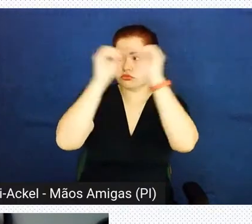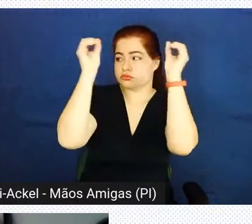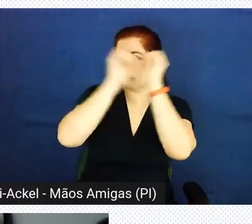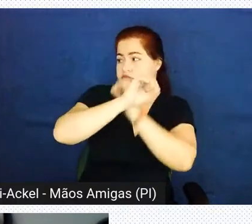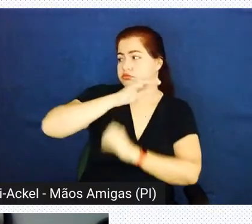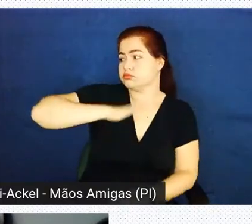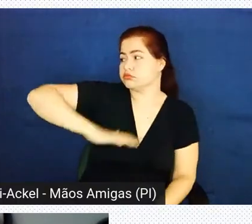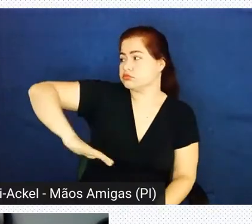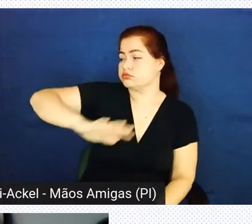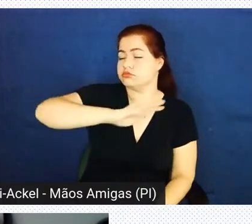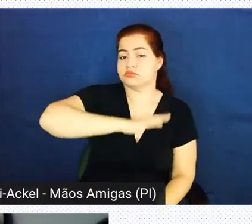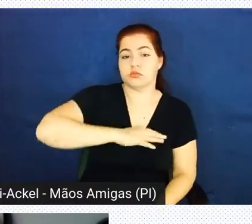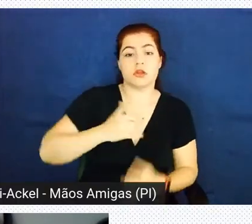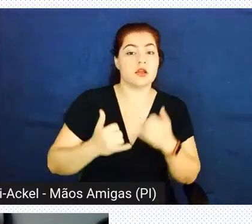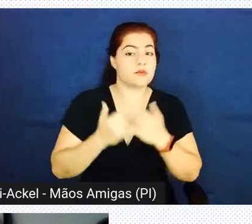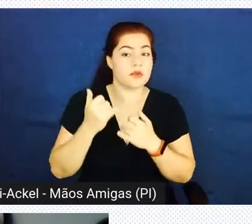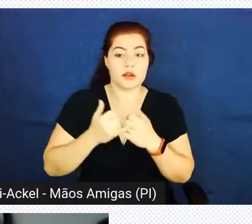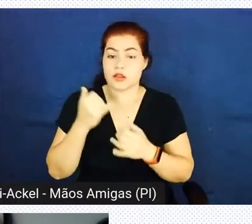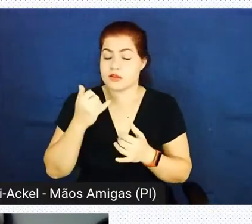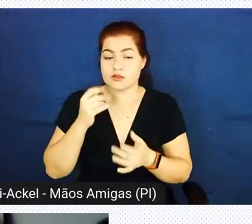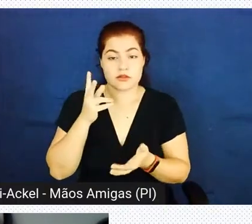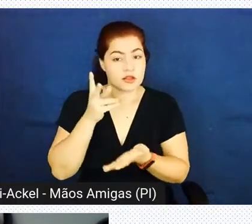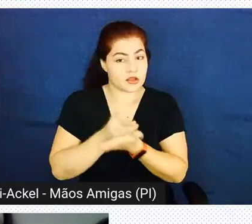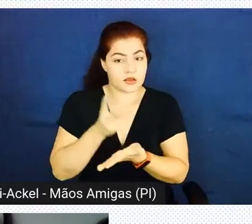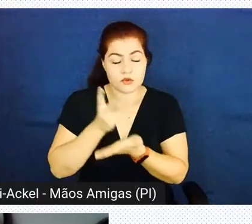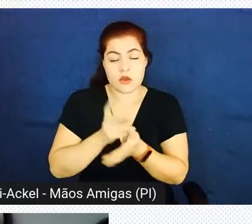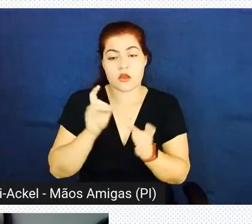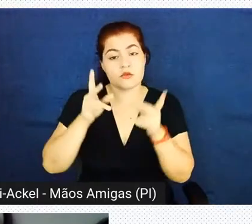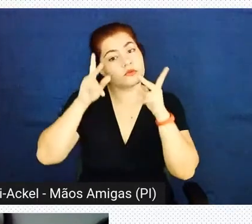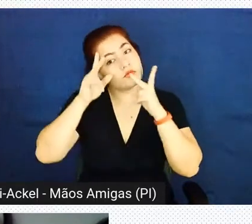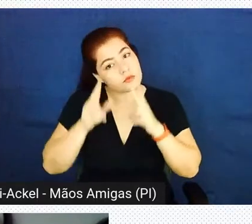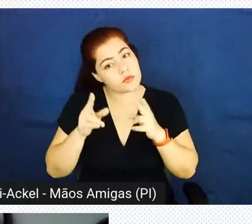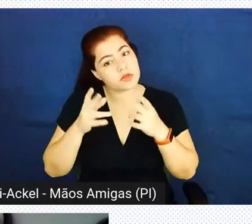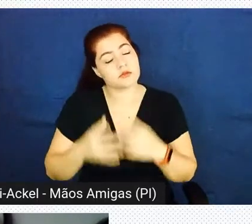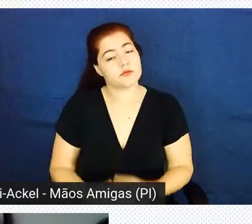como se estivessem também dormindo.